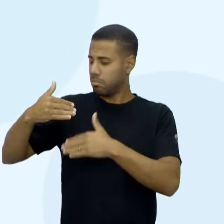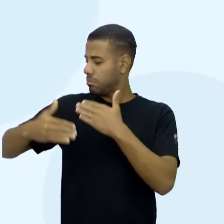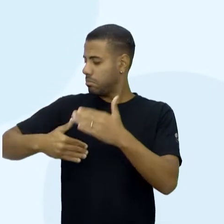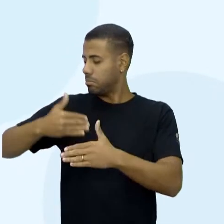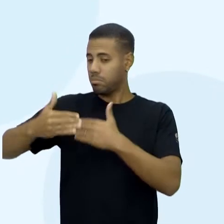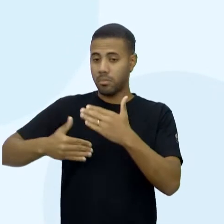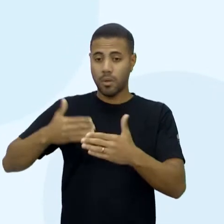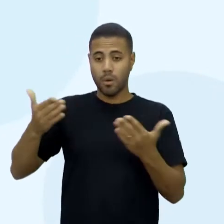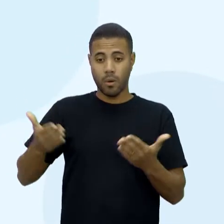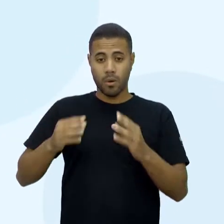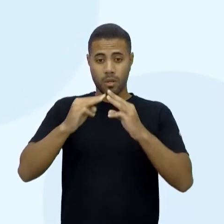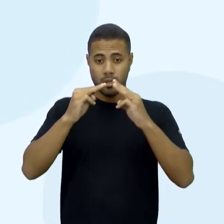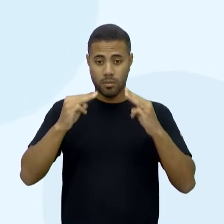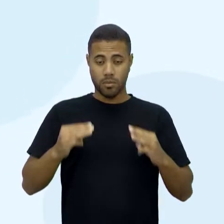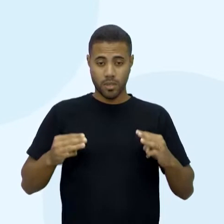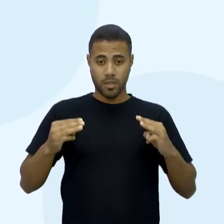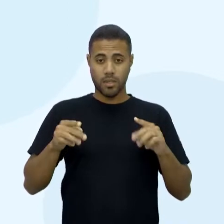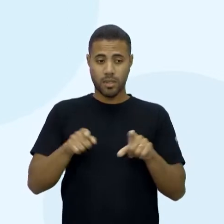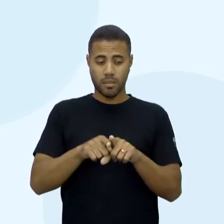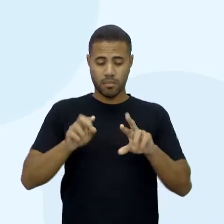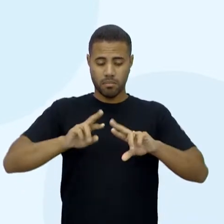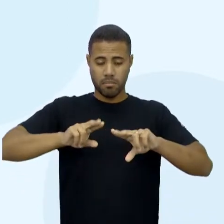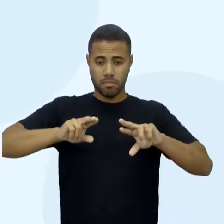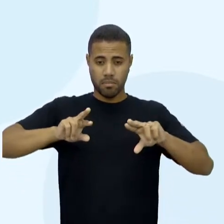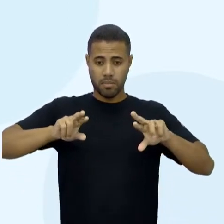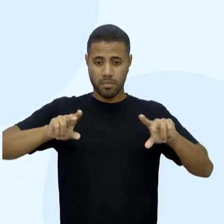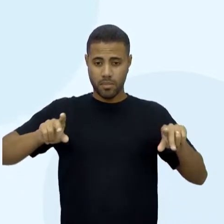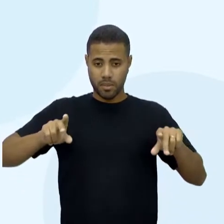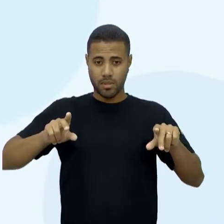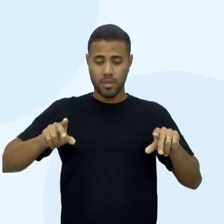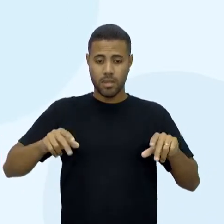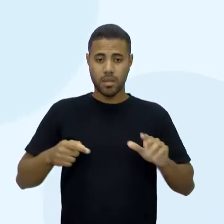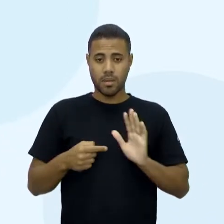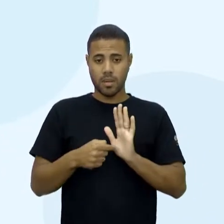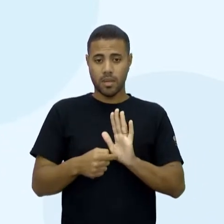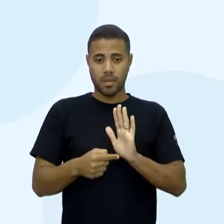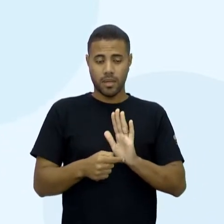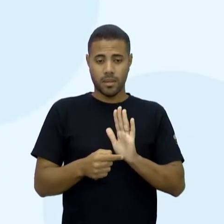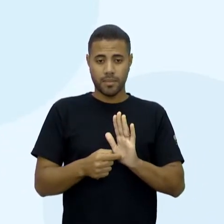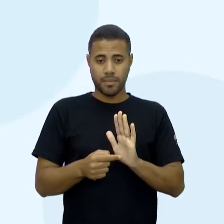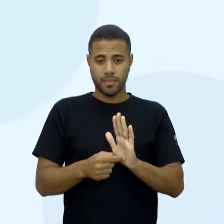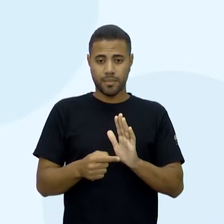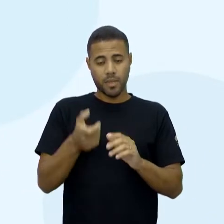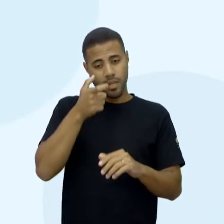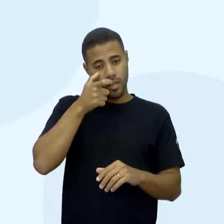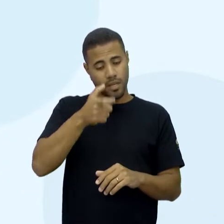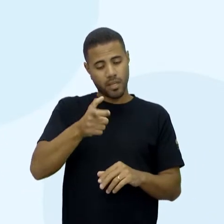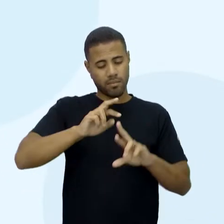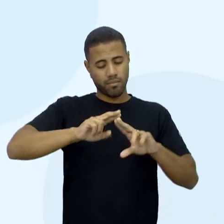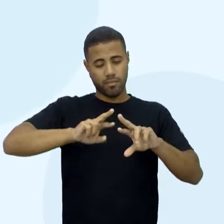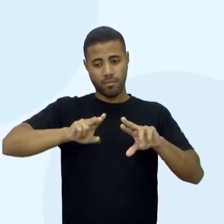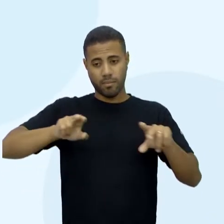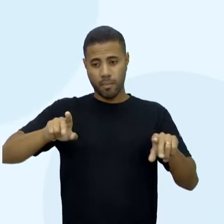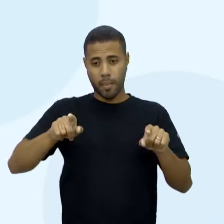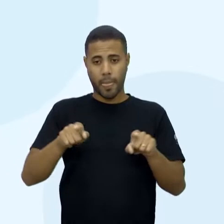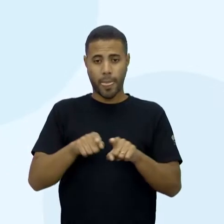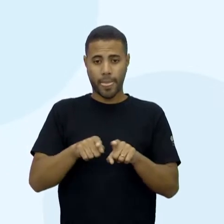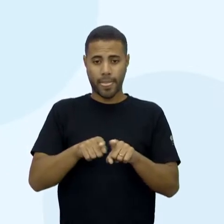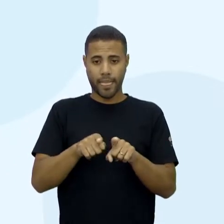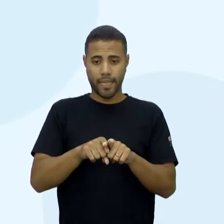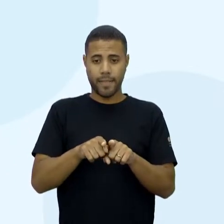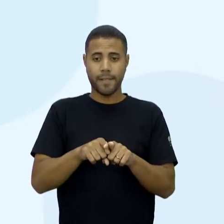museus, que já abarcam um vasto espectro de campos de interesse, se dirigem para